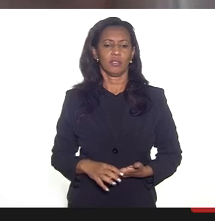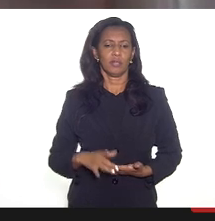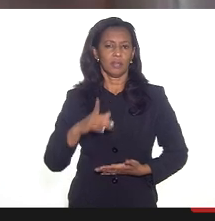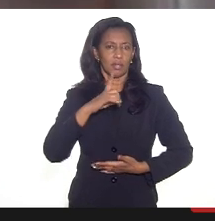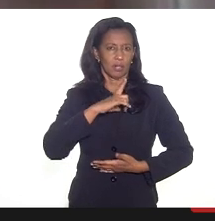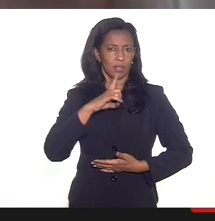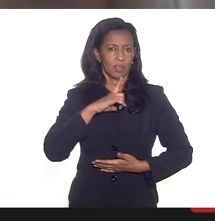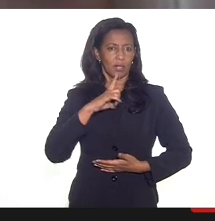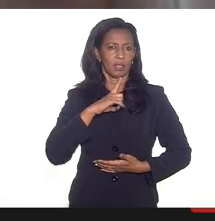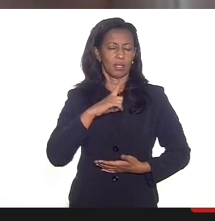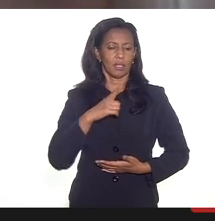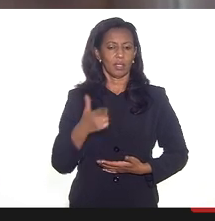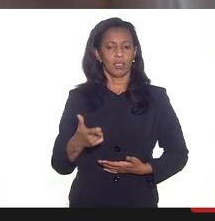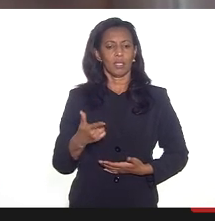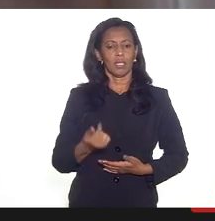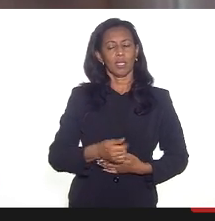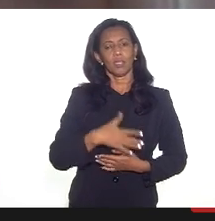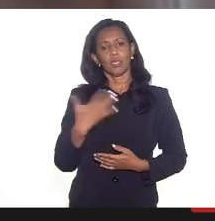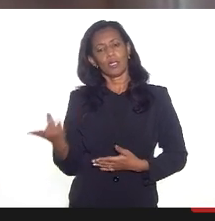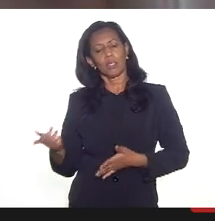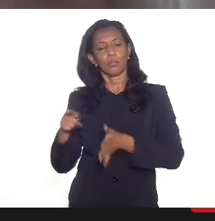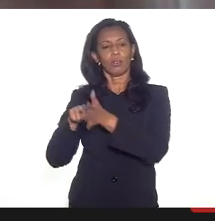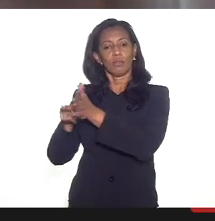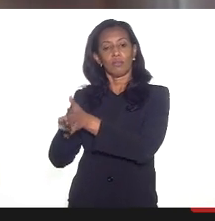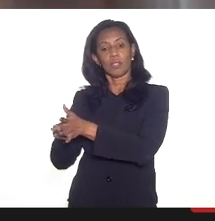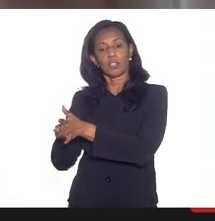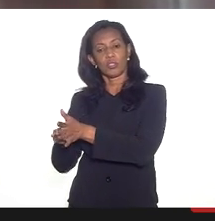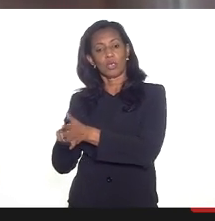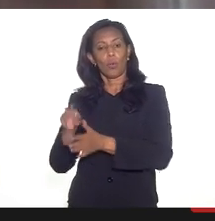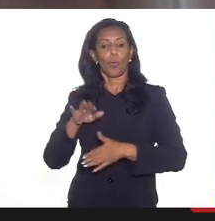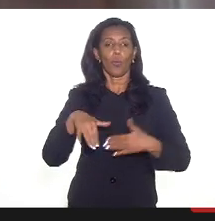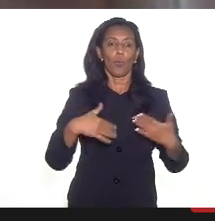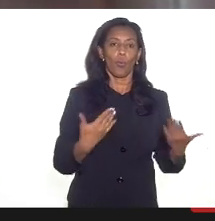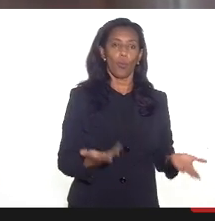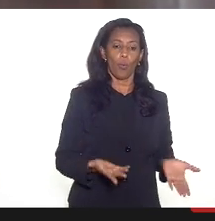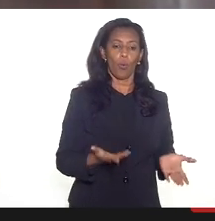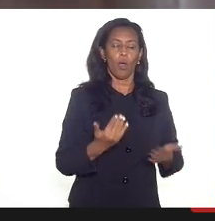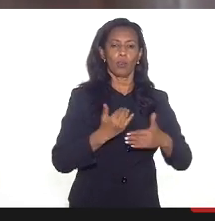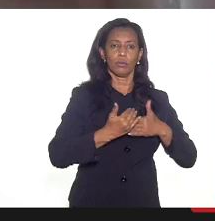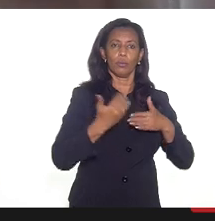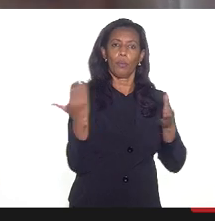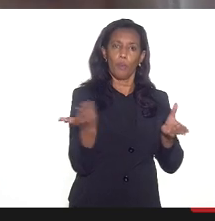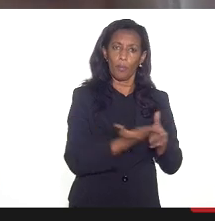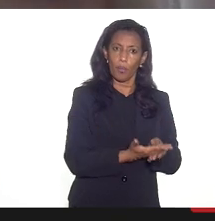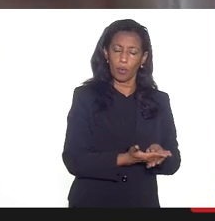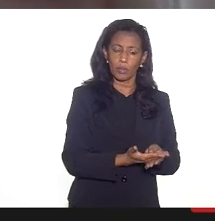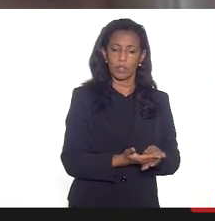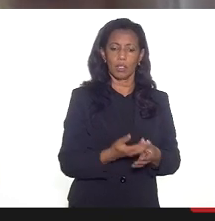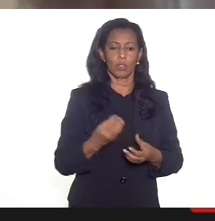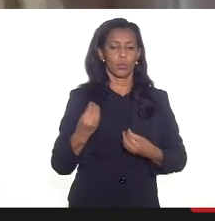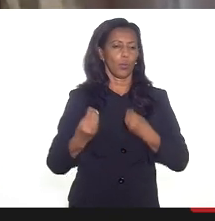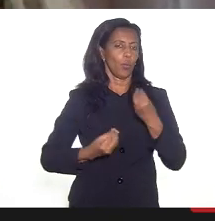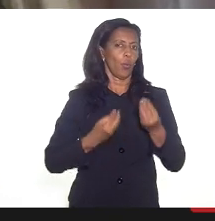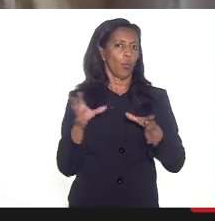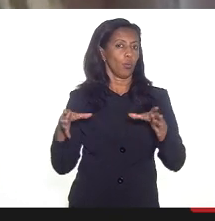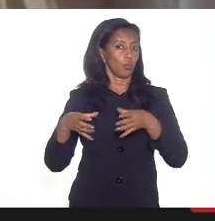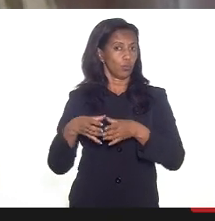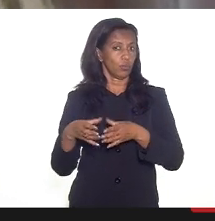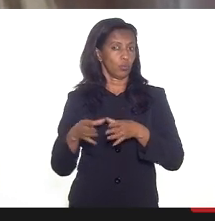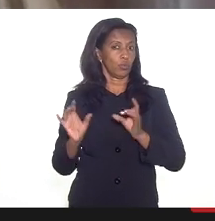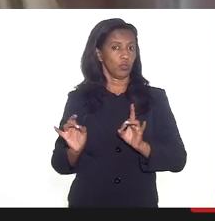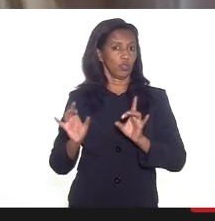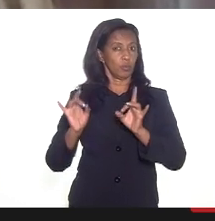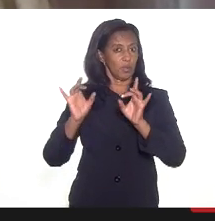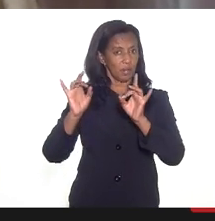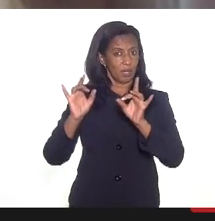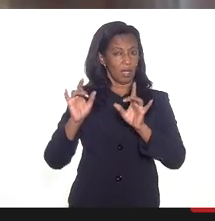gente ter tanto a investigação quanto a questão processual com um núcleo especializado em relação